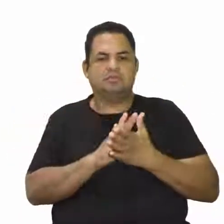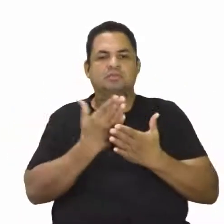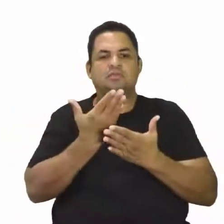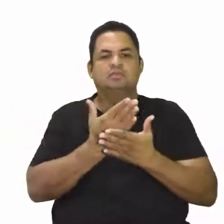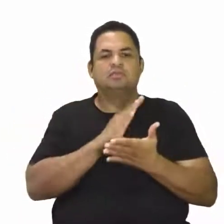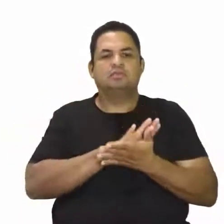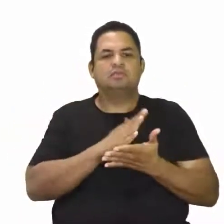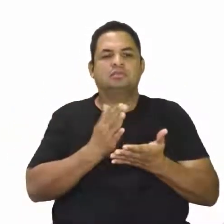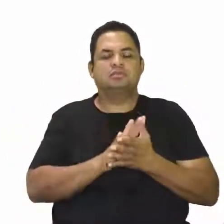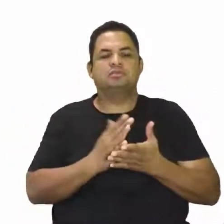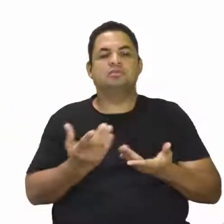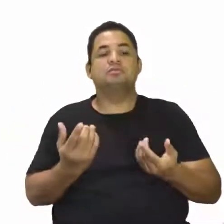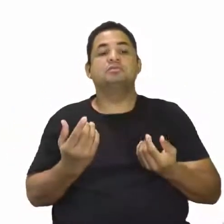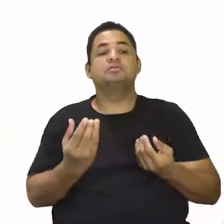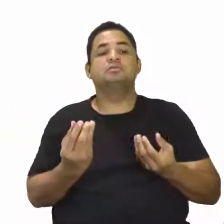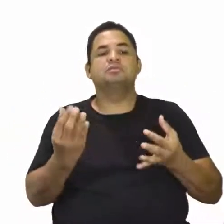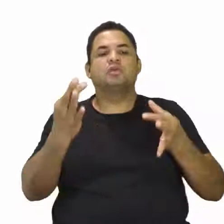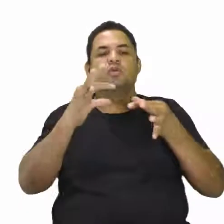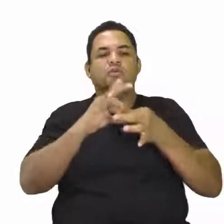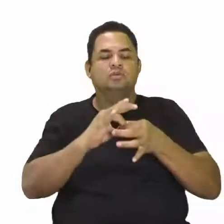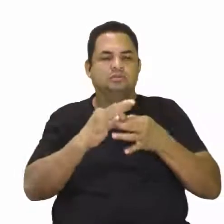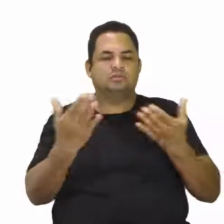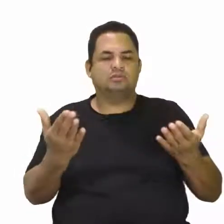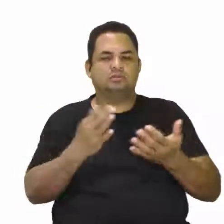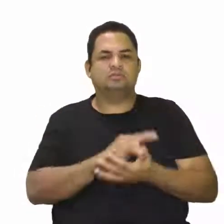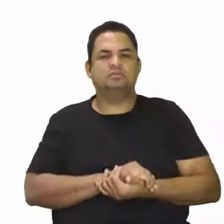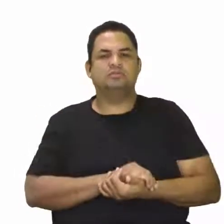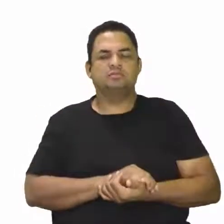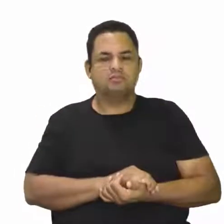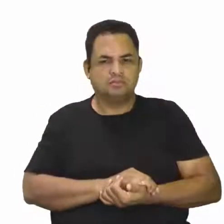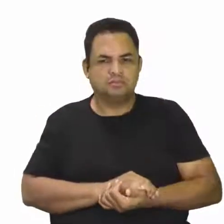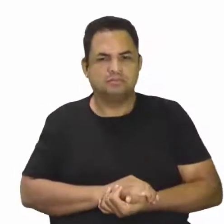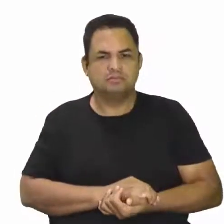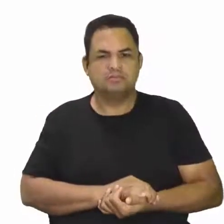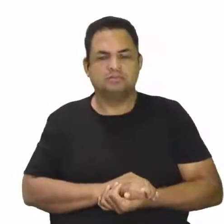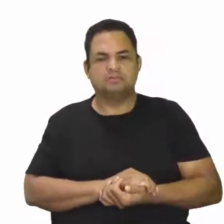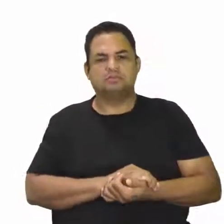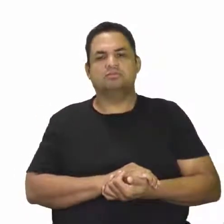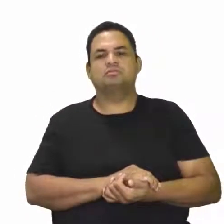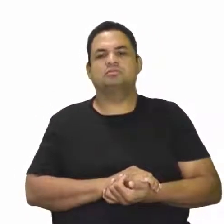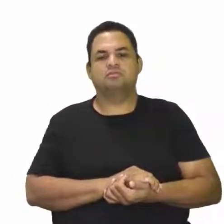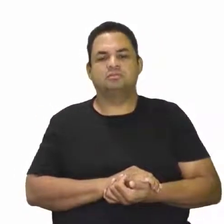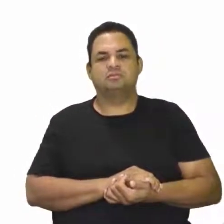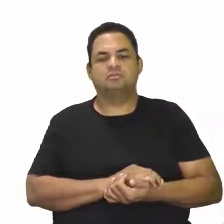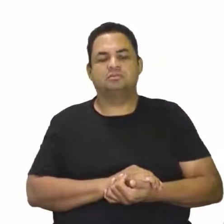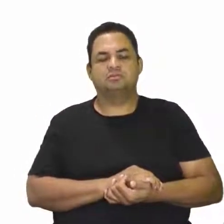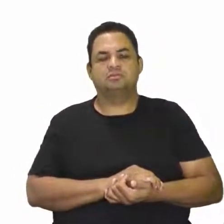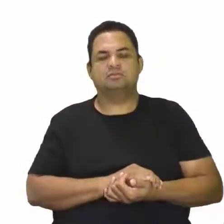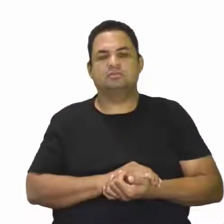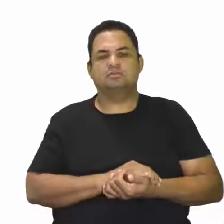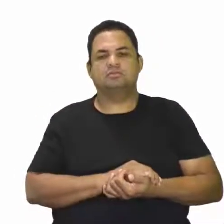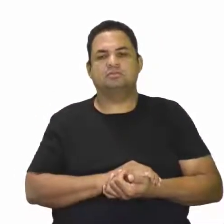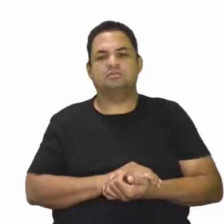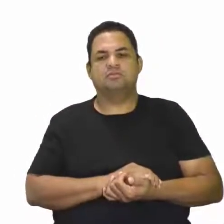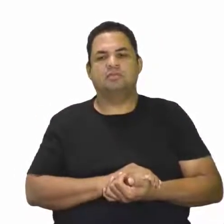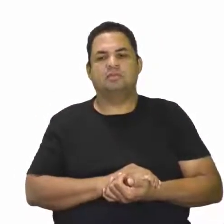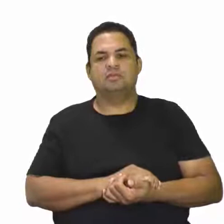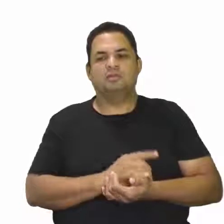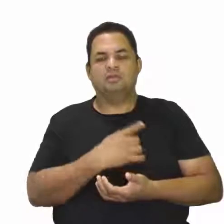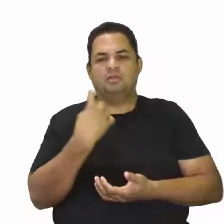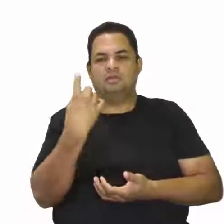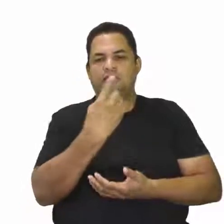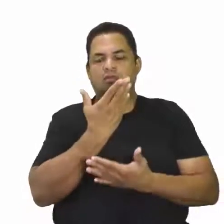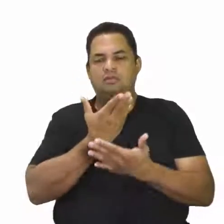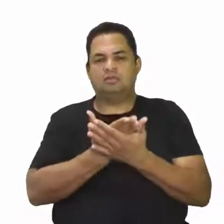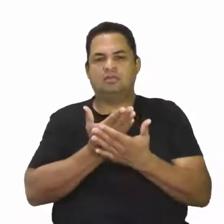Traduzindo, contexto, não é, Tainá? Isso mesmo. Contexto e mais contextos. Então, nós vimos nessa aula